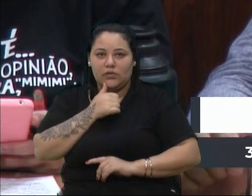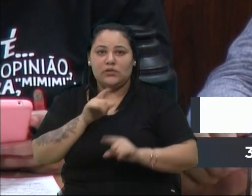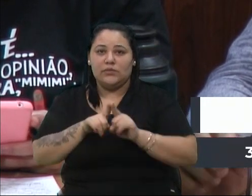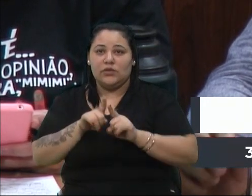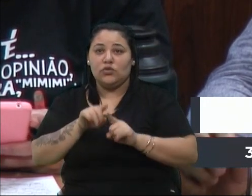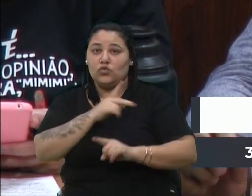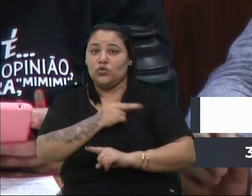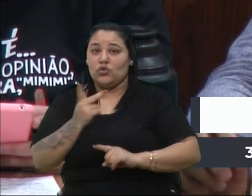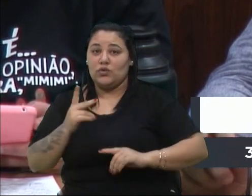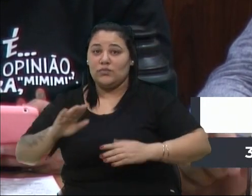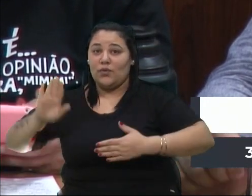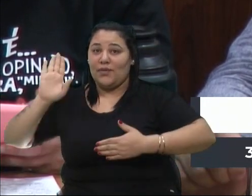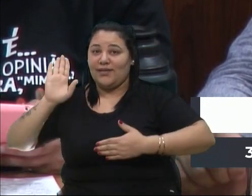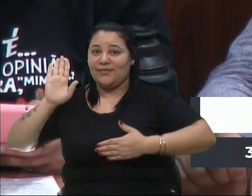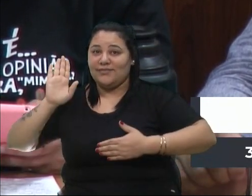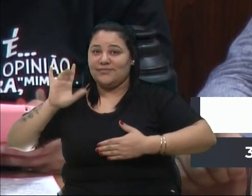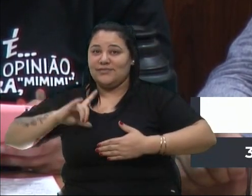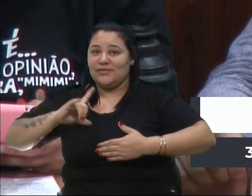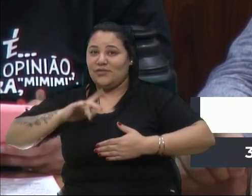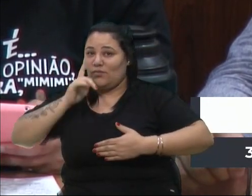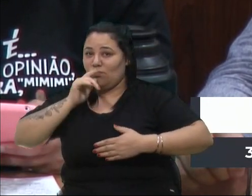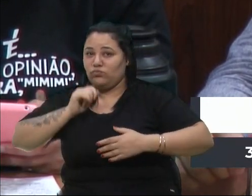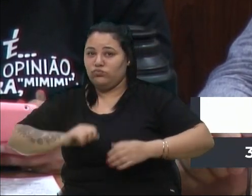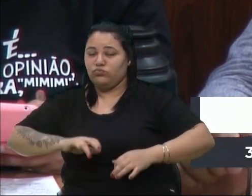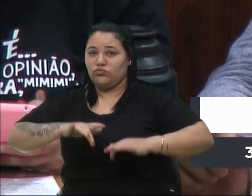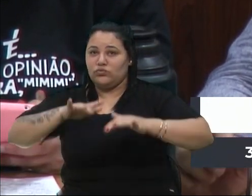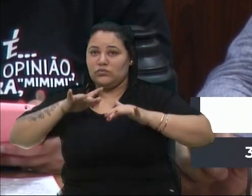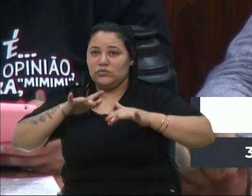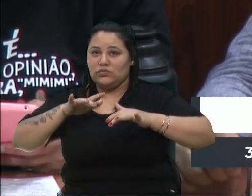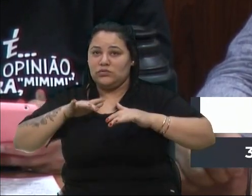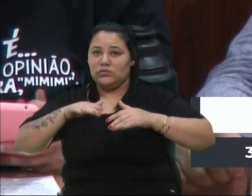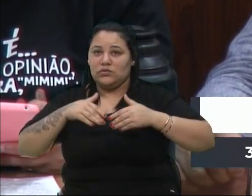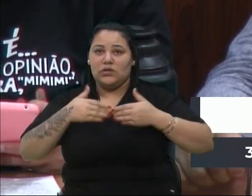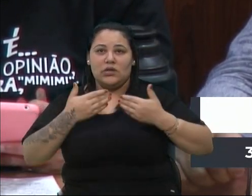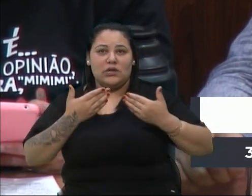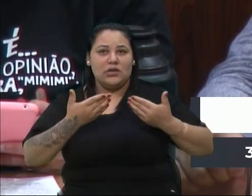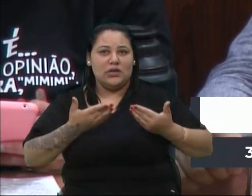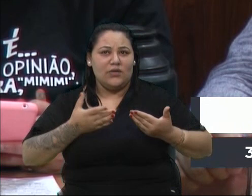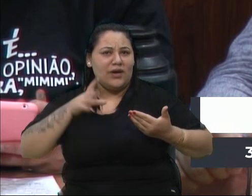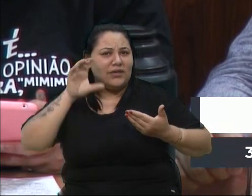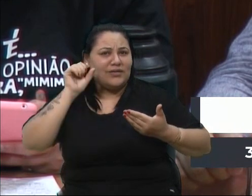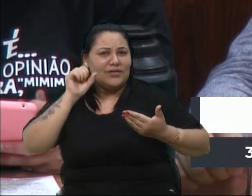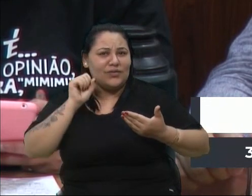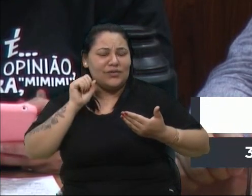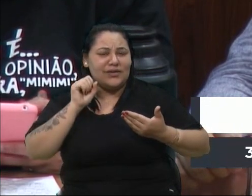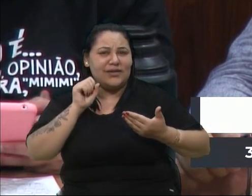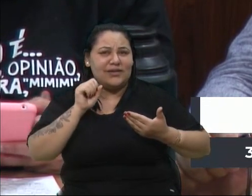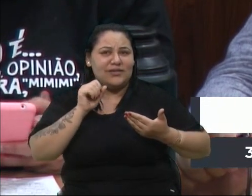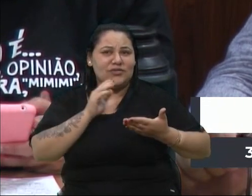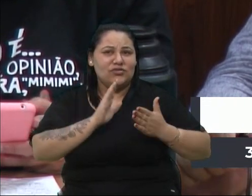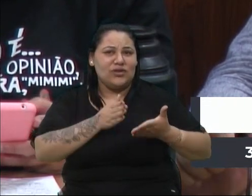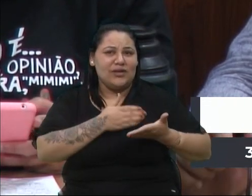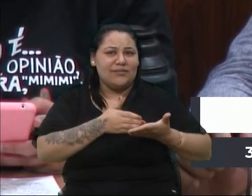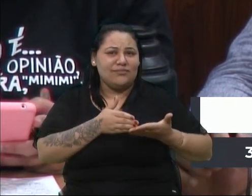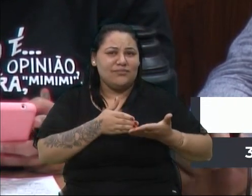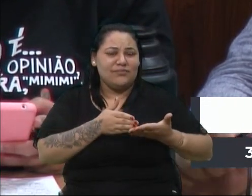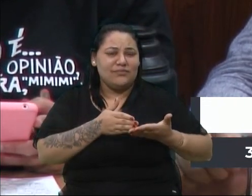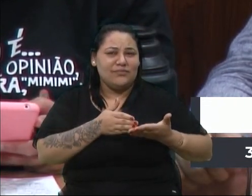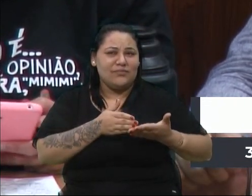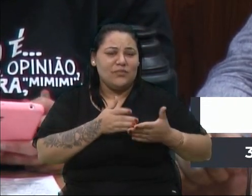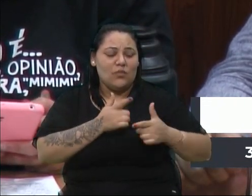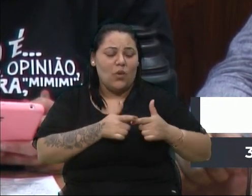foram lá prometidos. Então, essa escuta, ela parte de problemas que são conhecidos pelo prefeito.